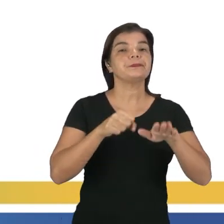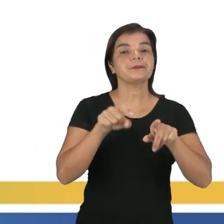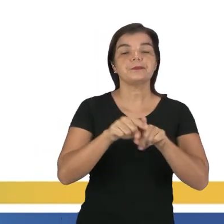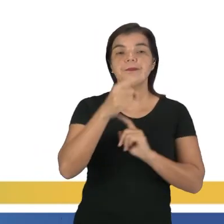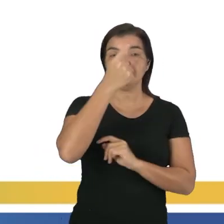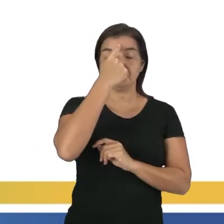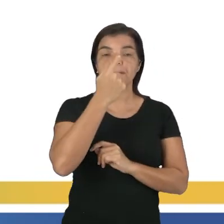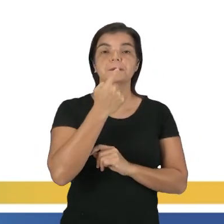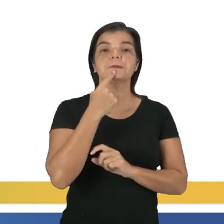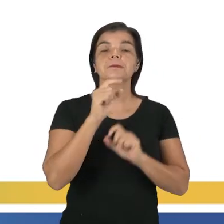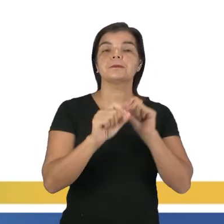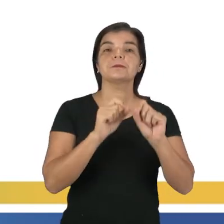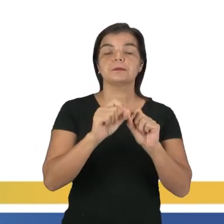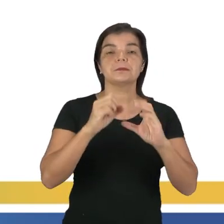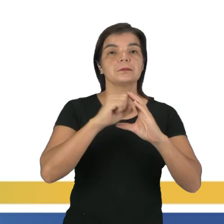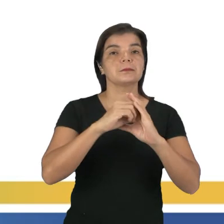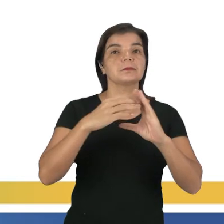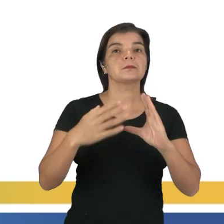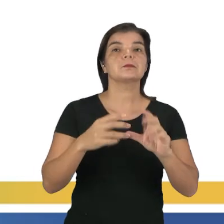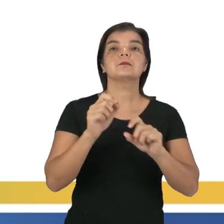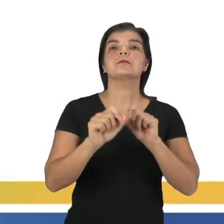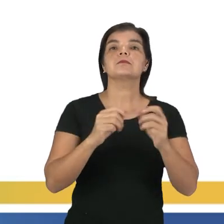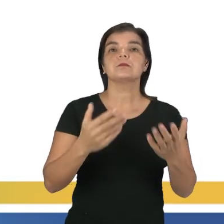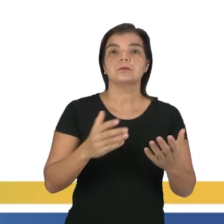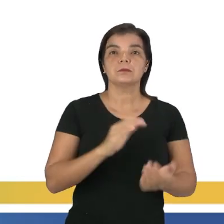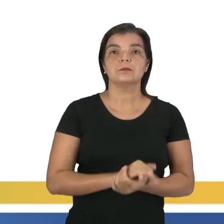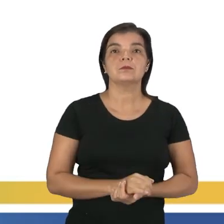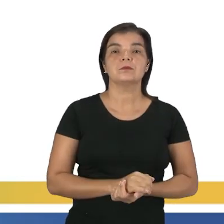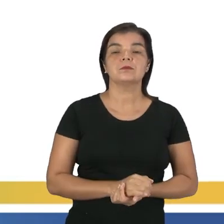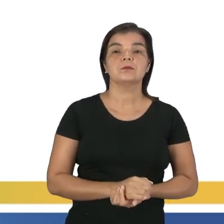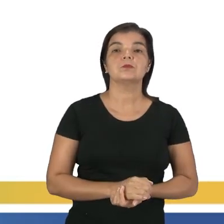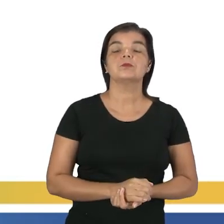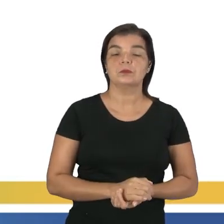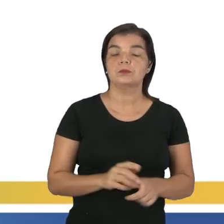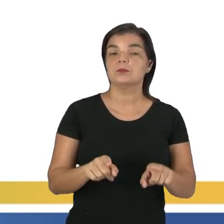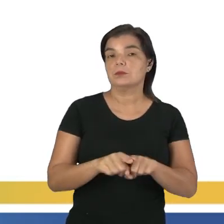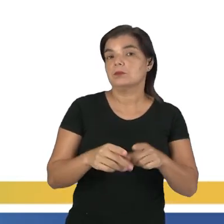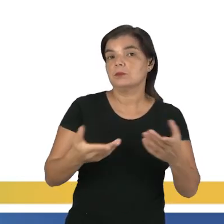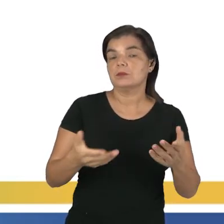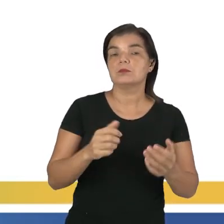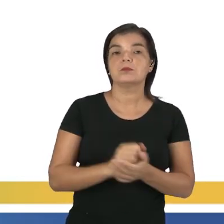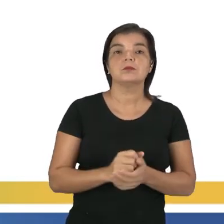Essa imagem, ela é caracterizada pelo pessimismo, ou seja,